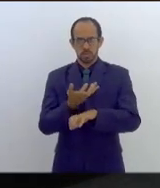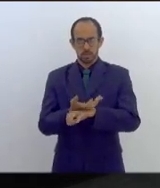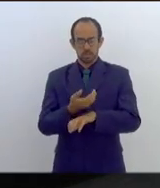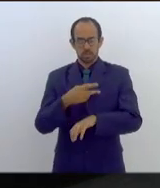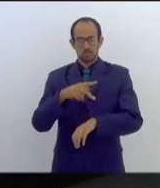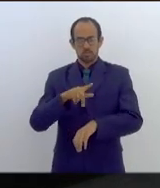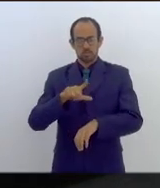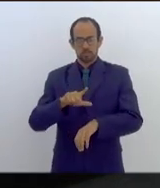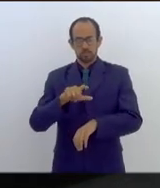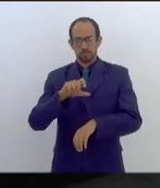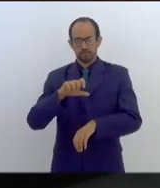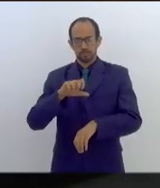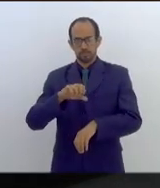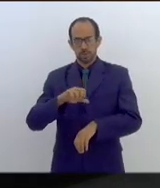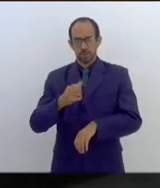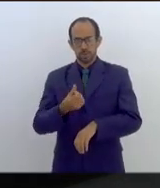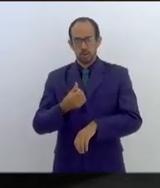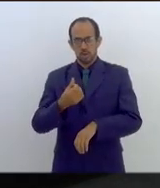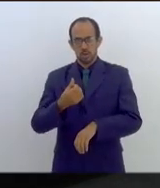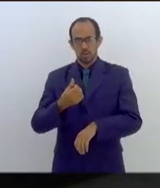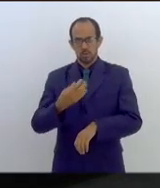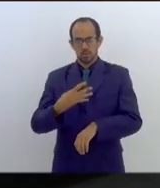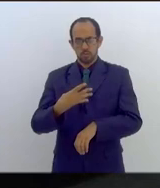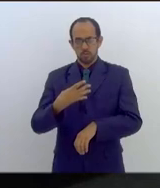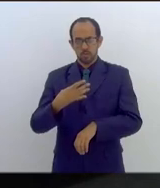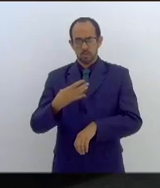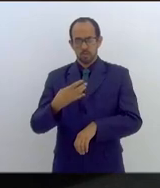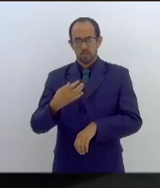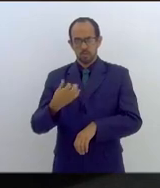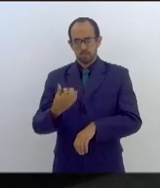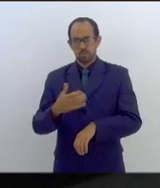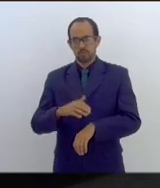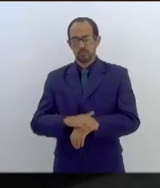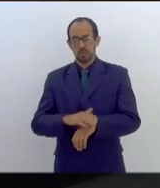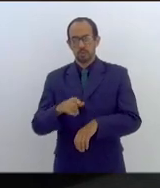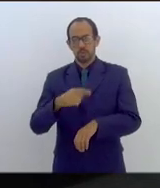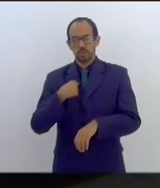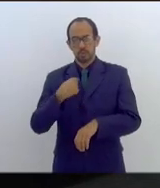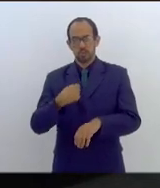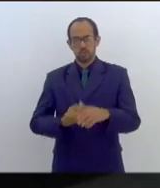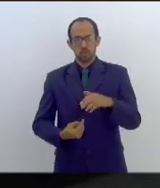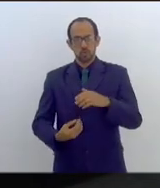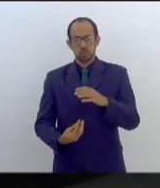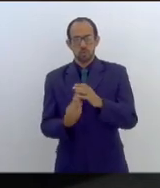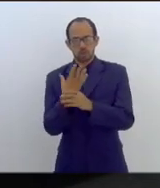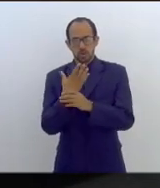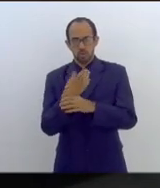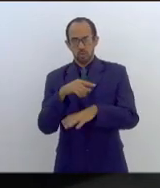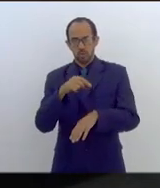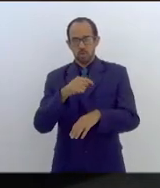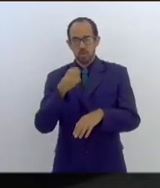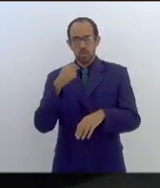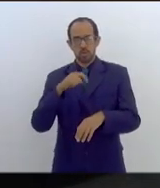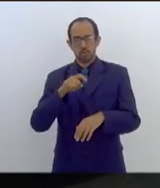6494, que eu sou o autor do ITD, eu visei aumento de